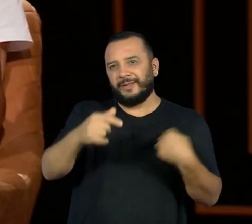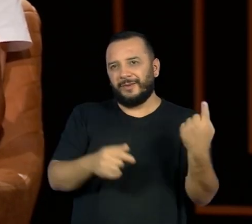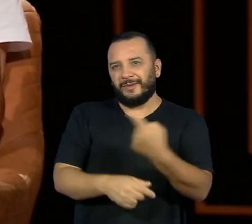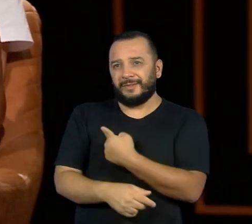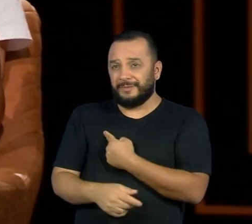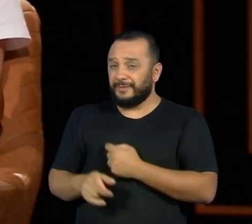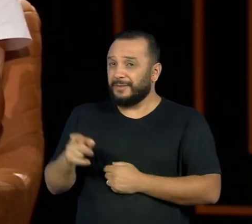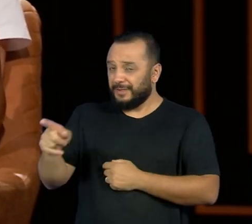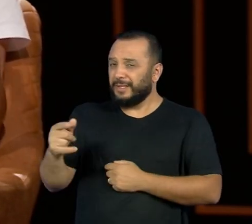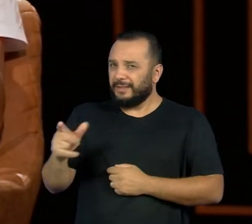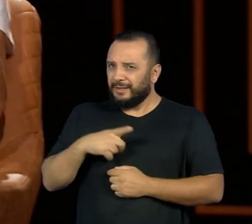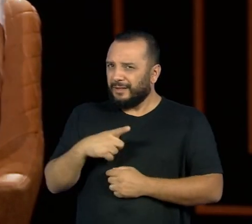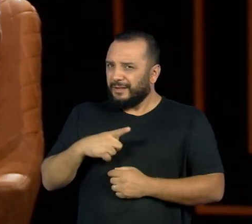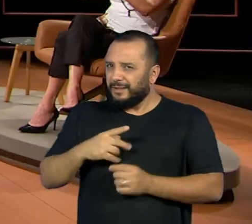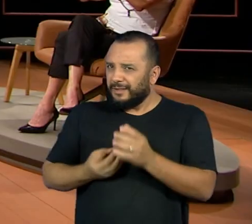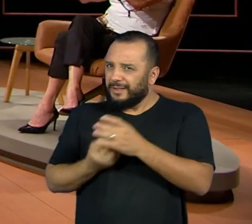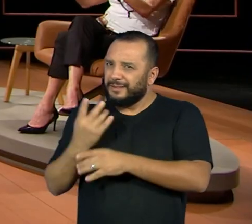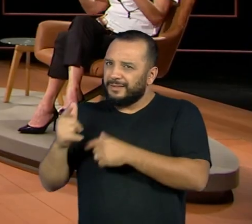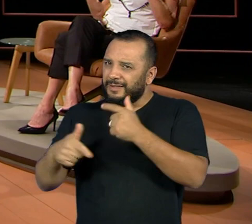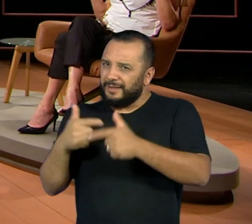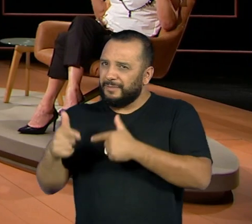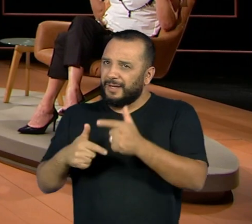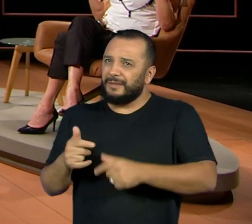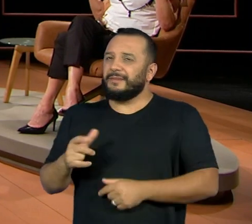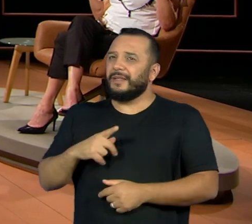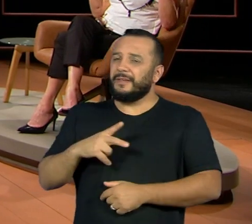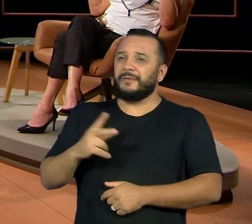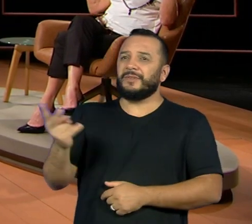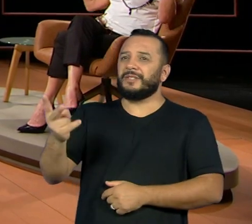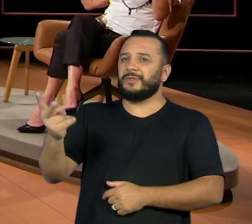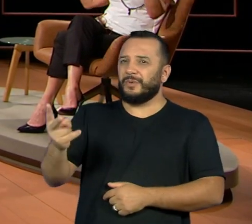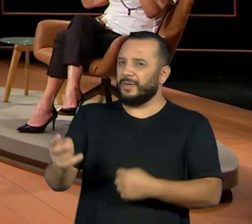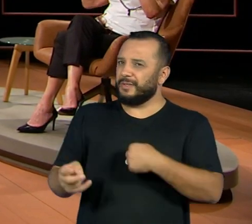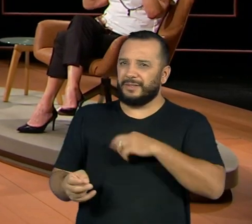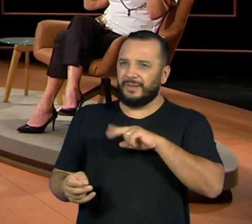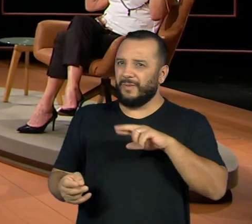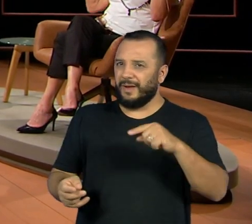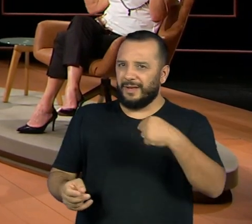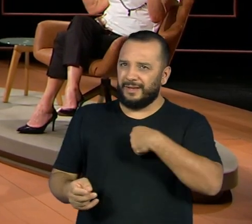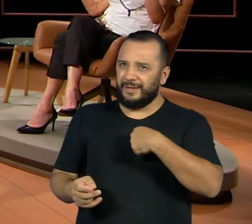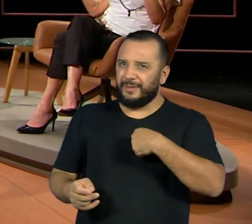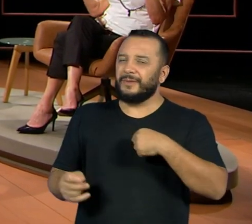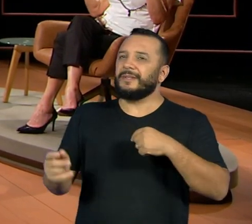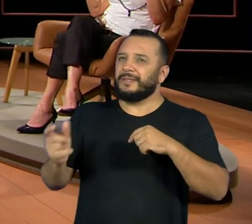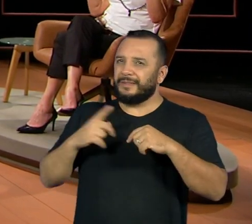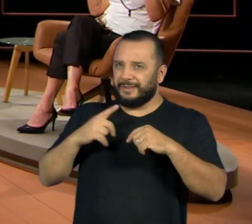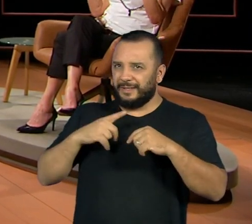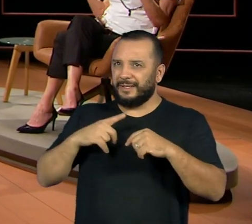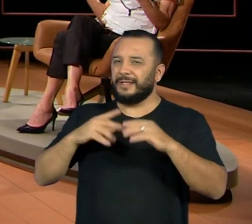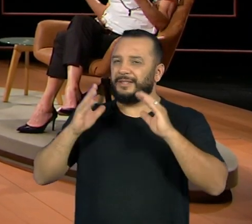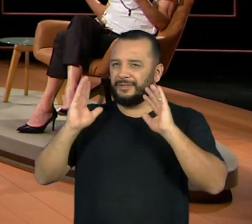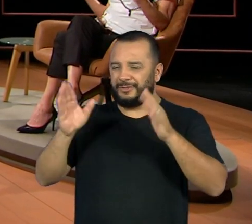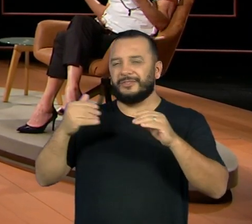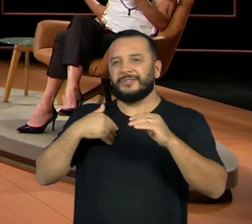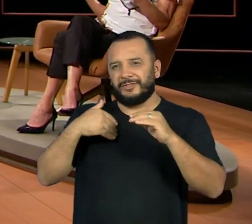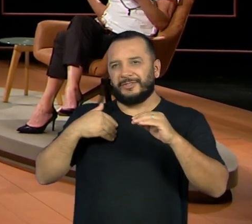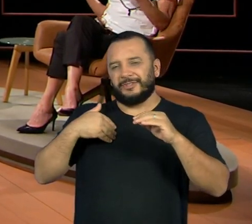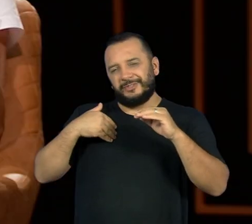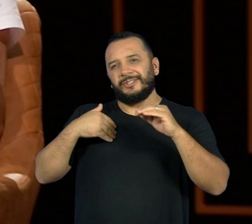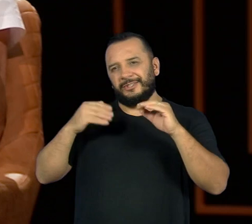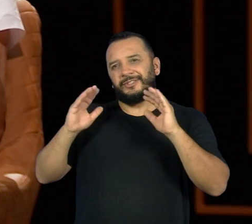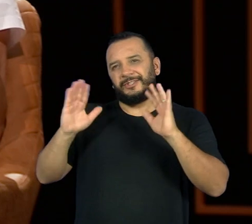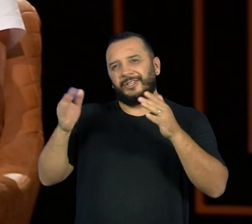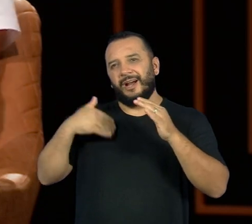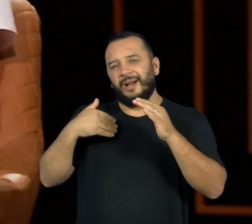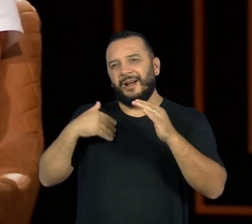monta um trabalho, né? Não são vocês dois, não sou eu. Tem um anel dourado aqui em cima, superior a nós. E o